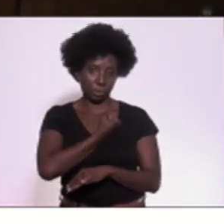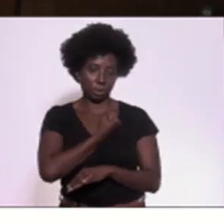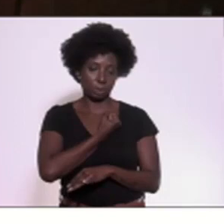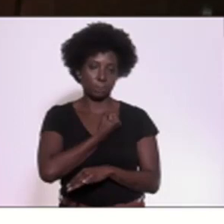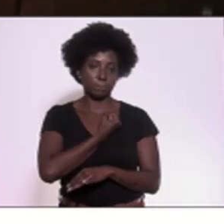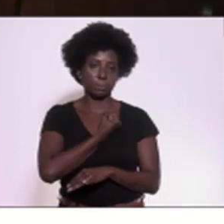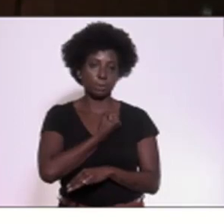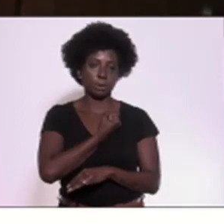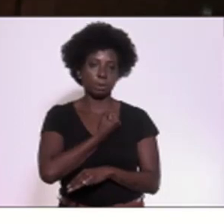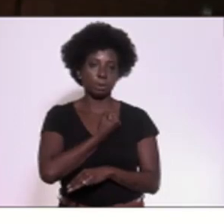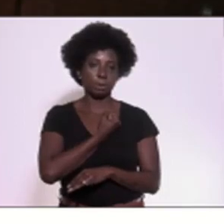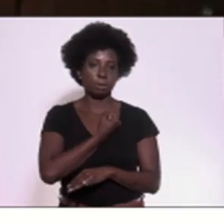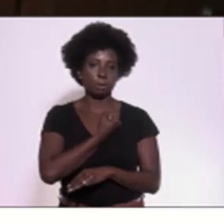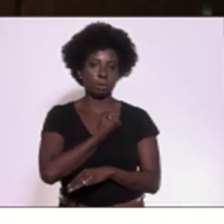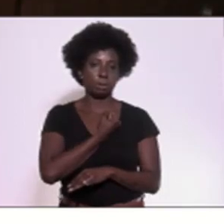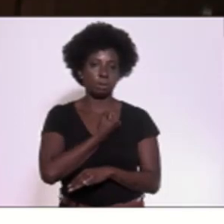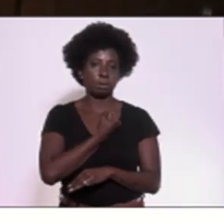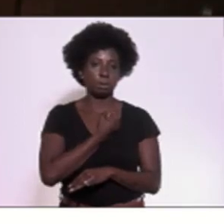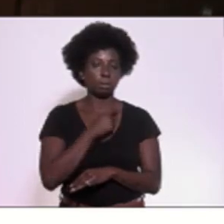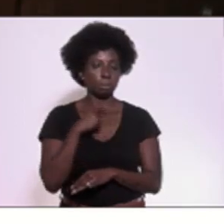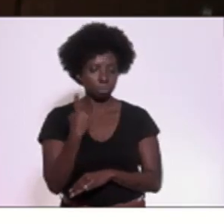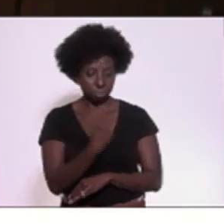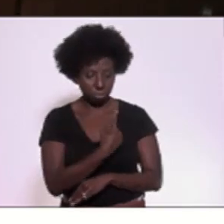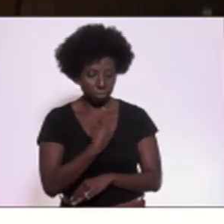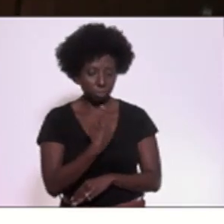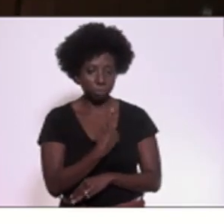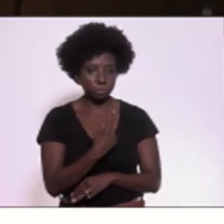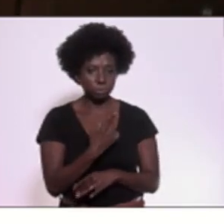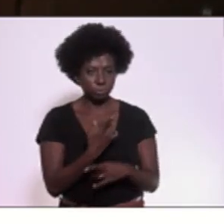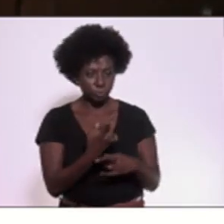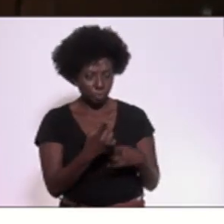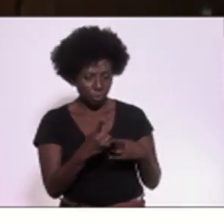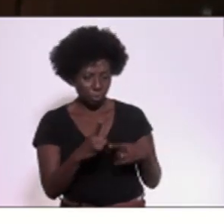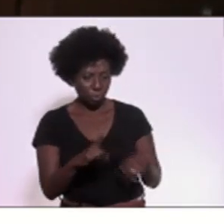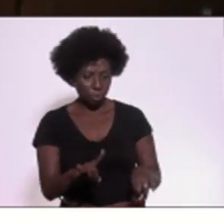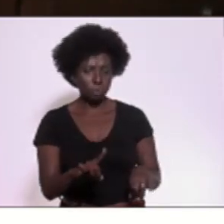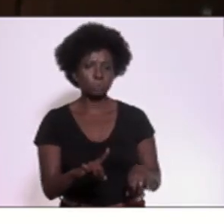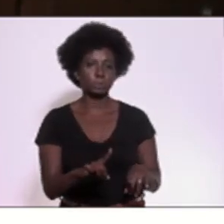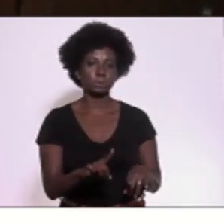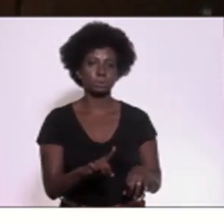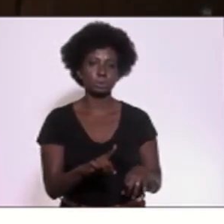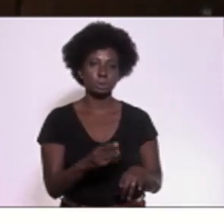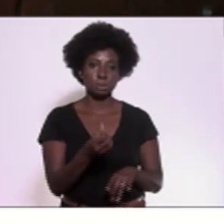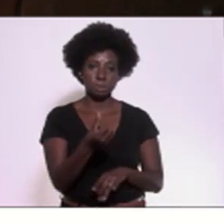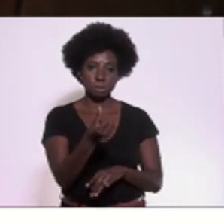indignação por esse caso, que se arrastando há 6 anos,